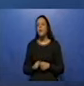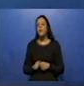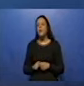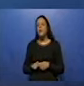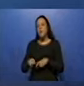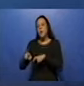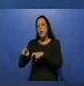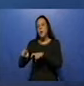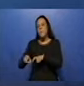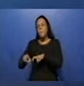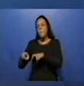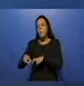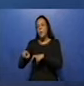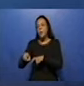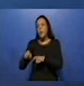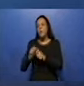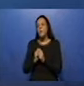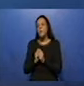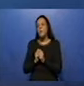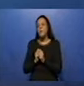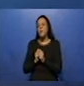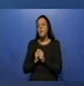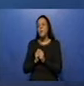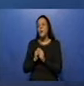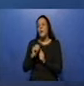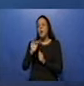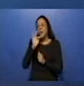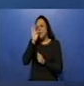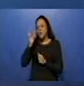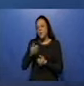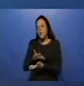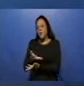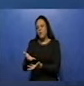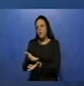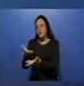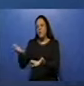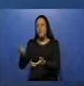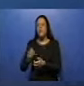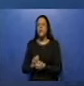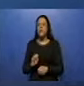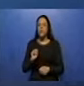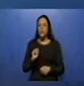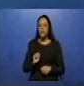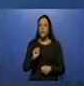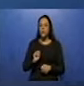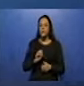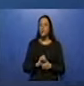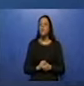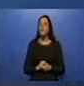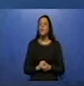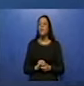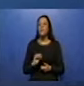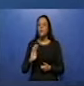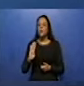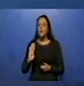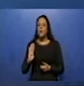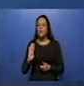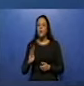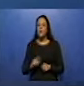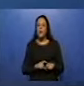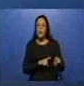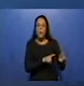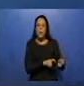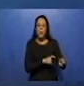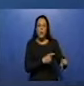predomina nos campos do sudeste. Será que seria essa? Vamos ver a B. Pecuária do